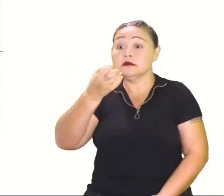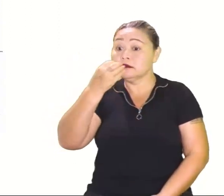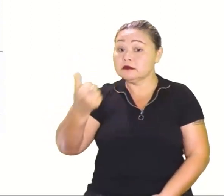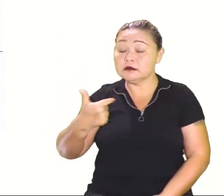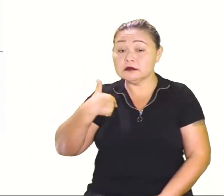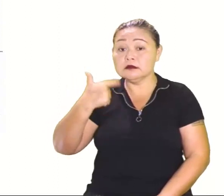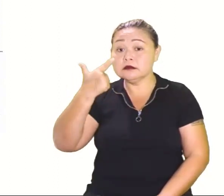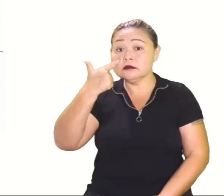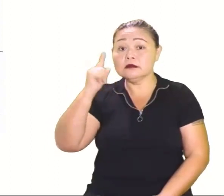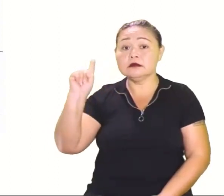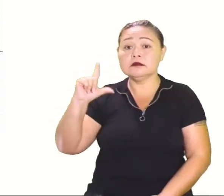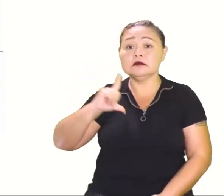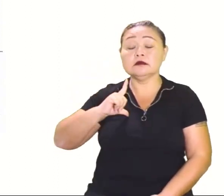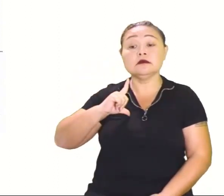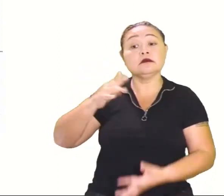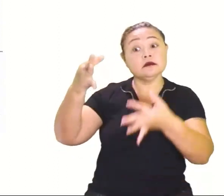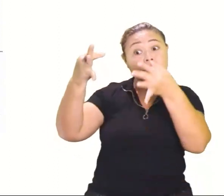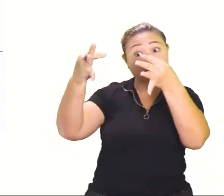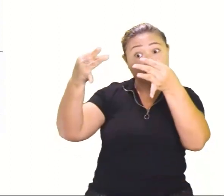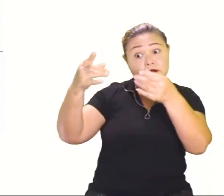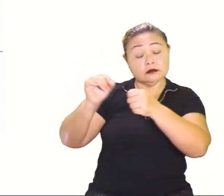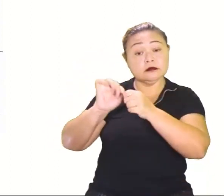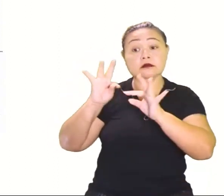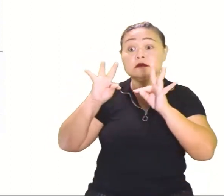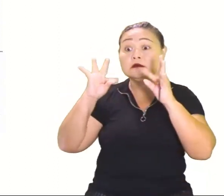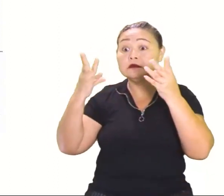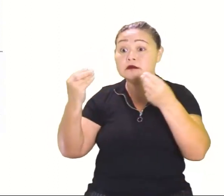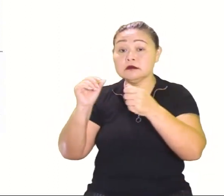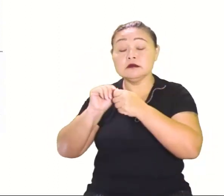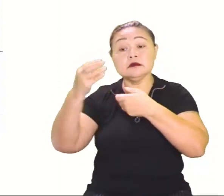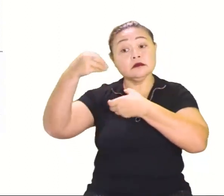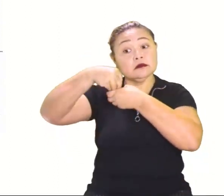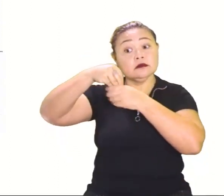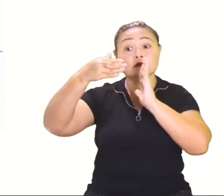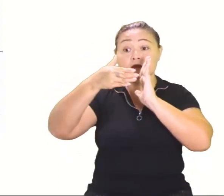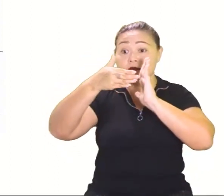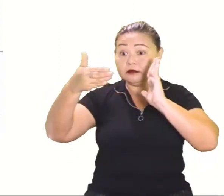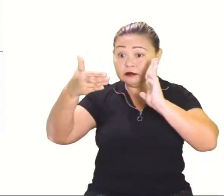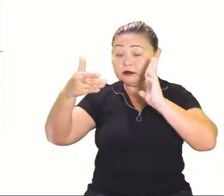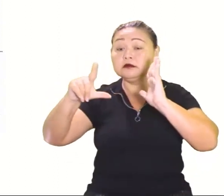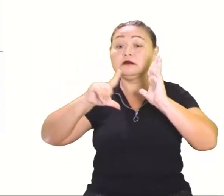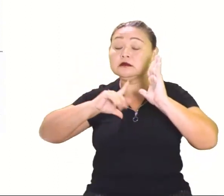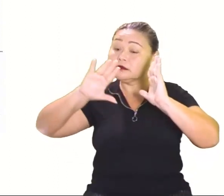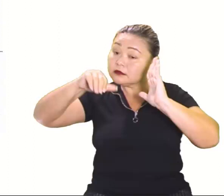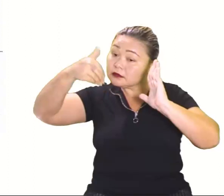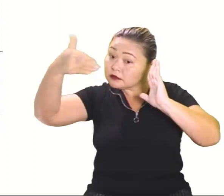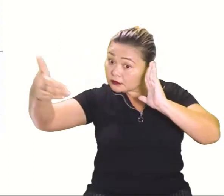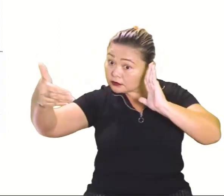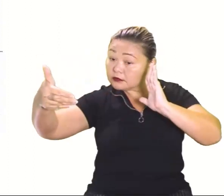Muito bem, a gente viu então que temos um detalhe aqui, né? Nem toda função está dentro do módulo, existe um